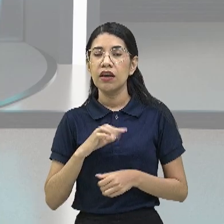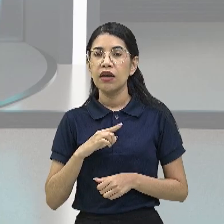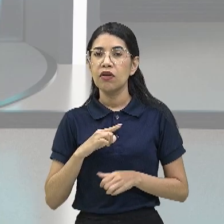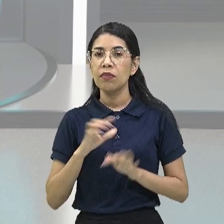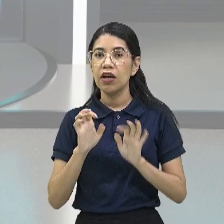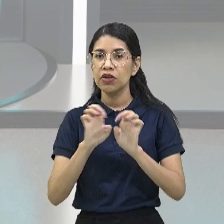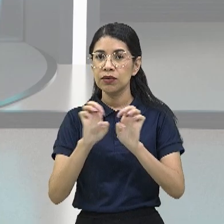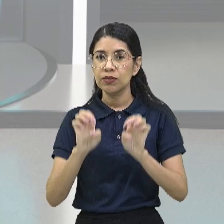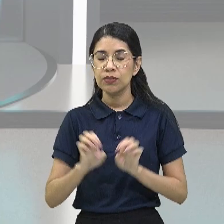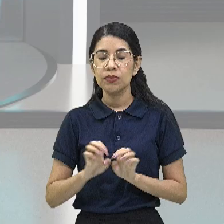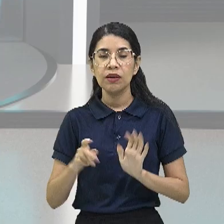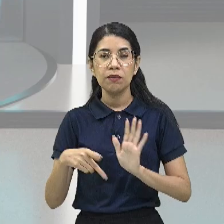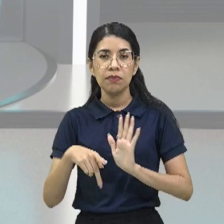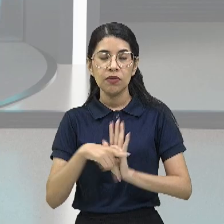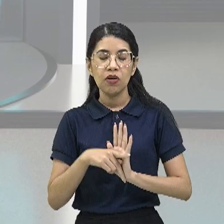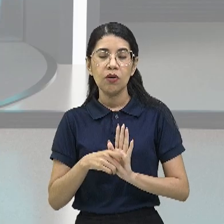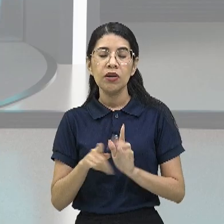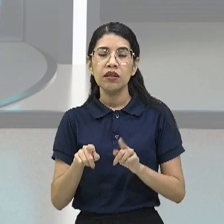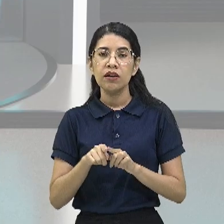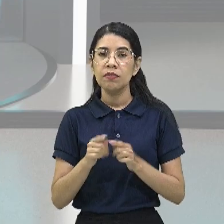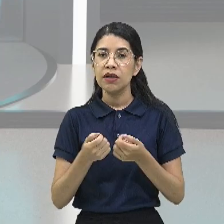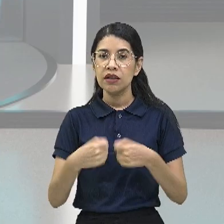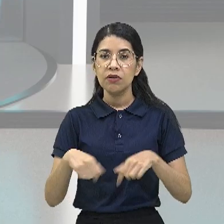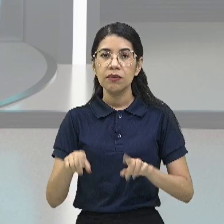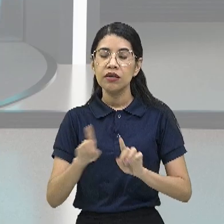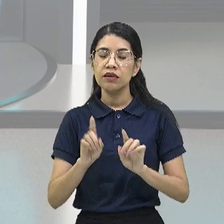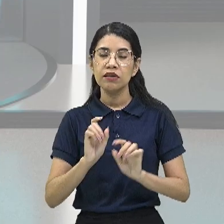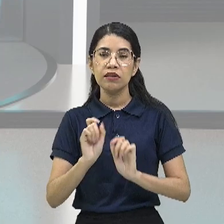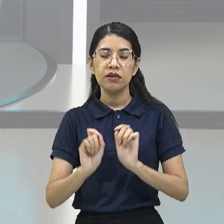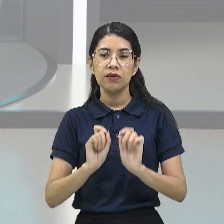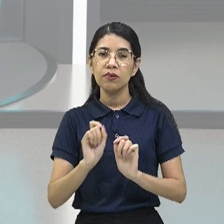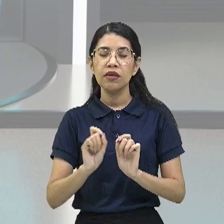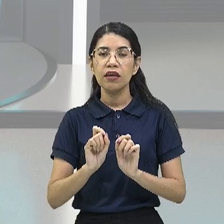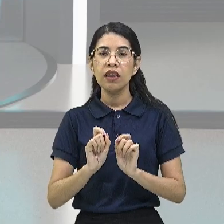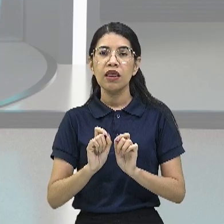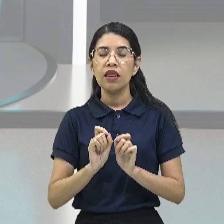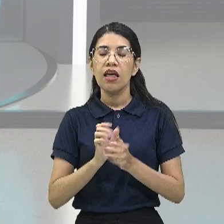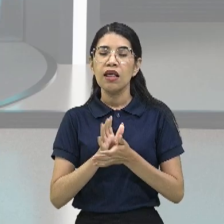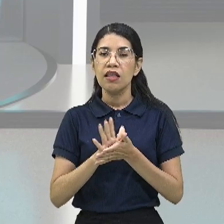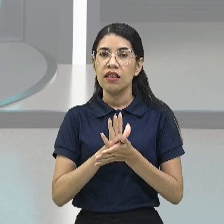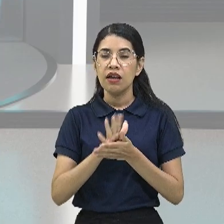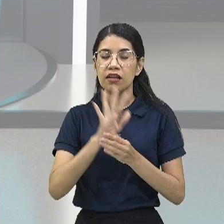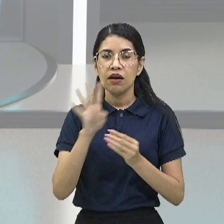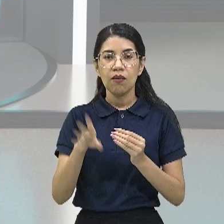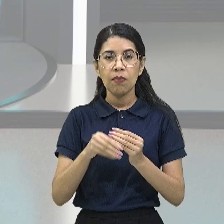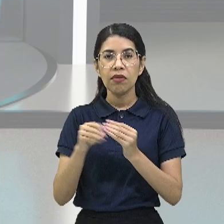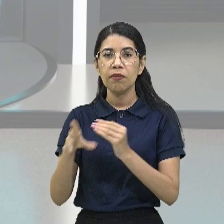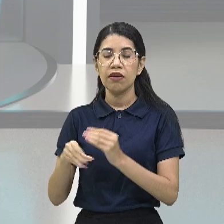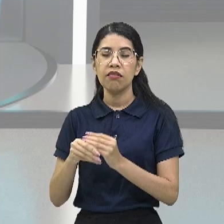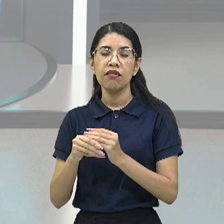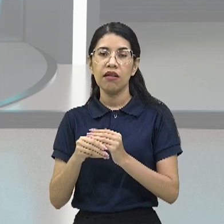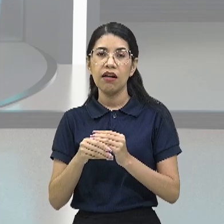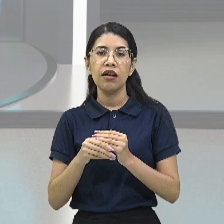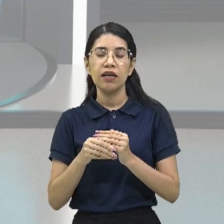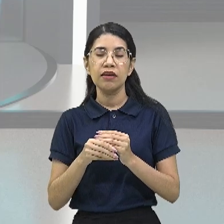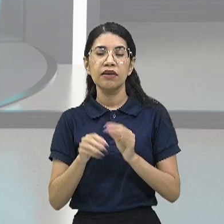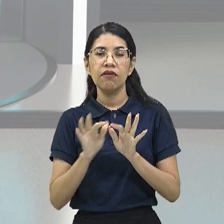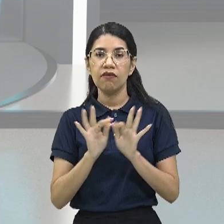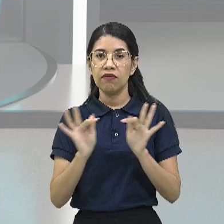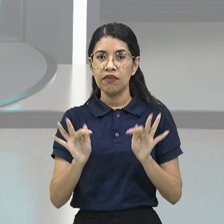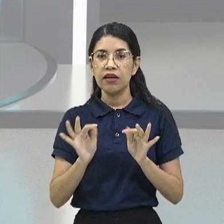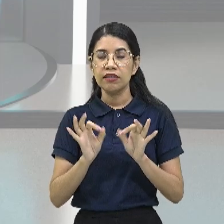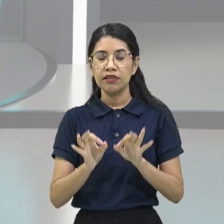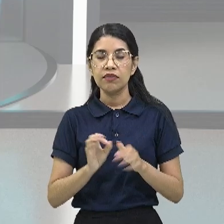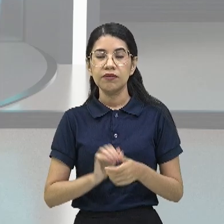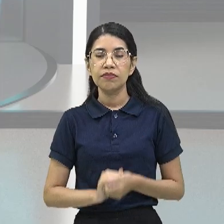própria, tá? Eles não precisam de nada assim para acompanhar ali na oração além do verbo principal.